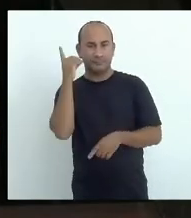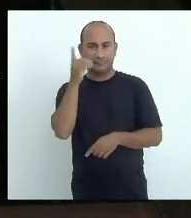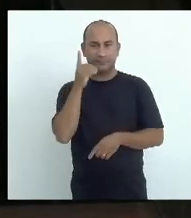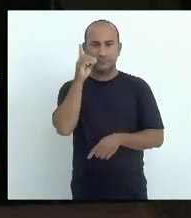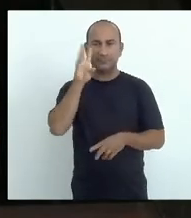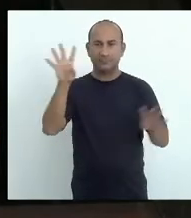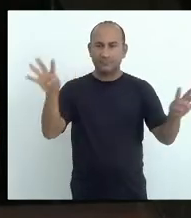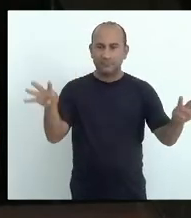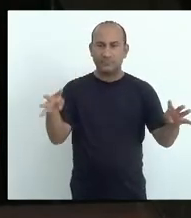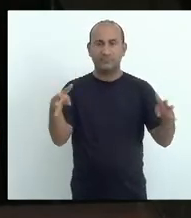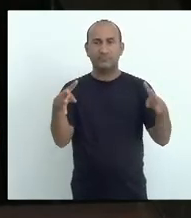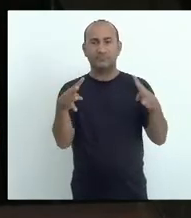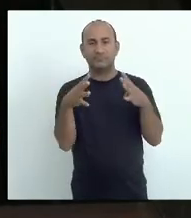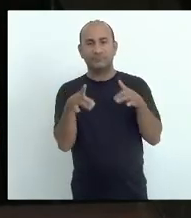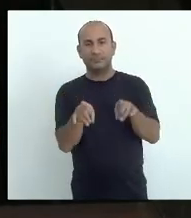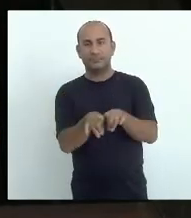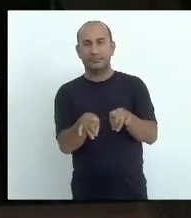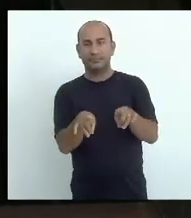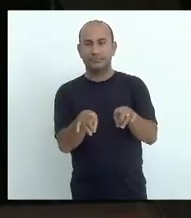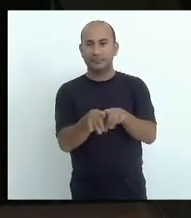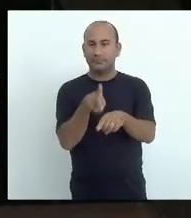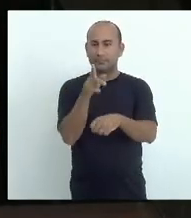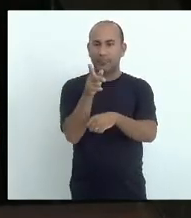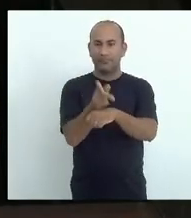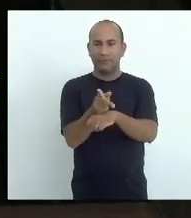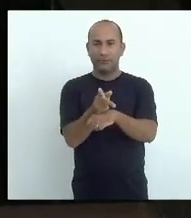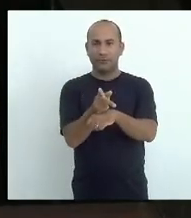de forma remota,